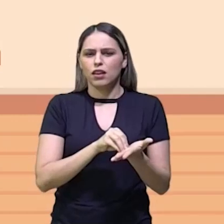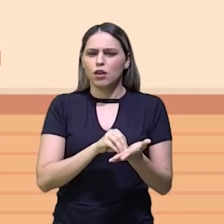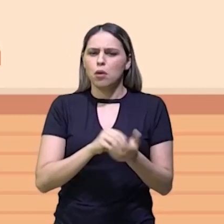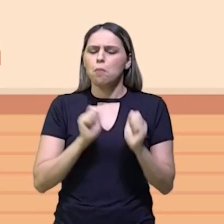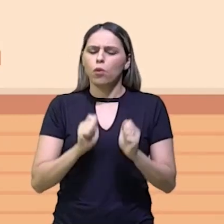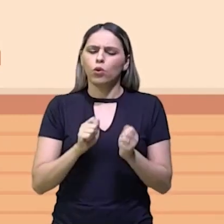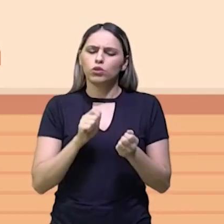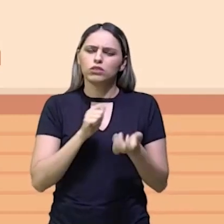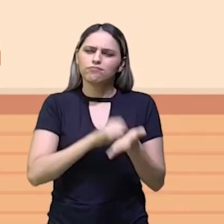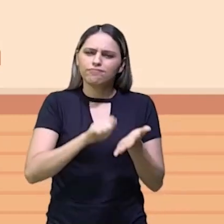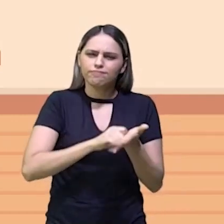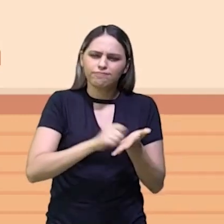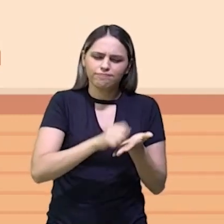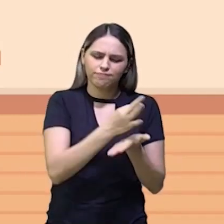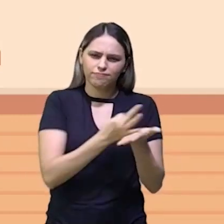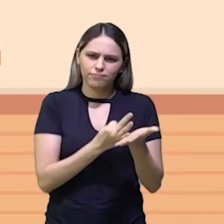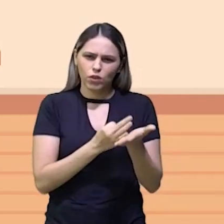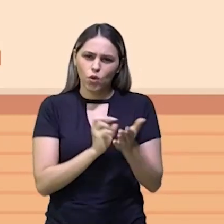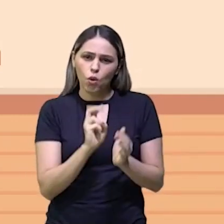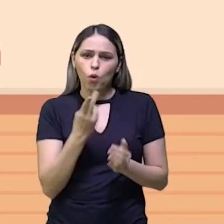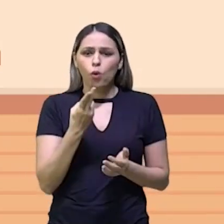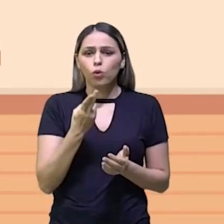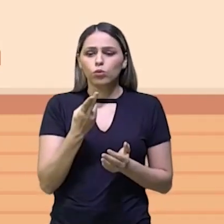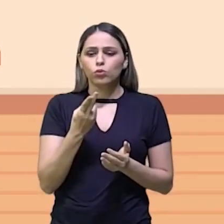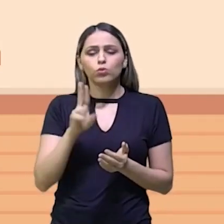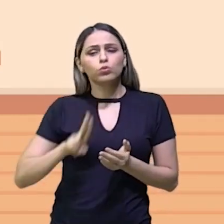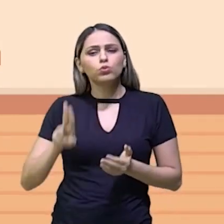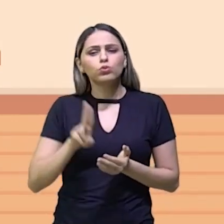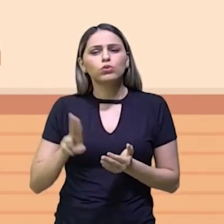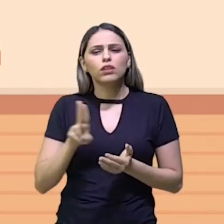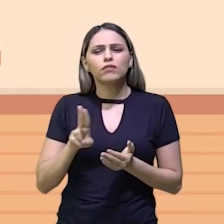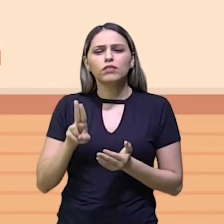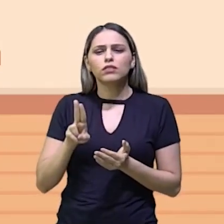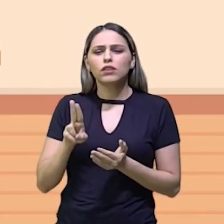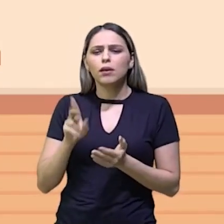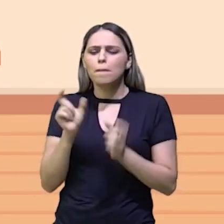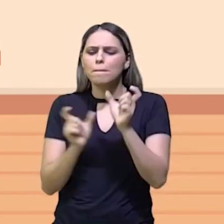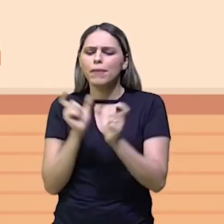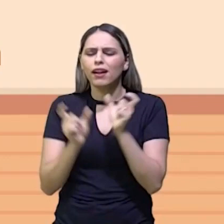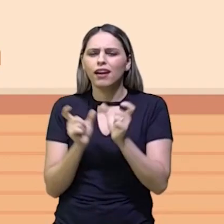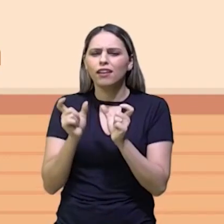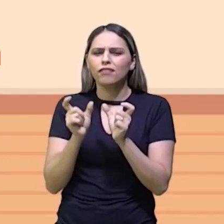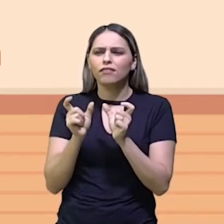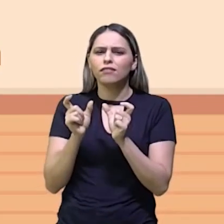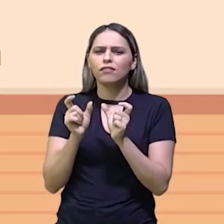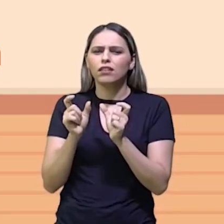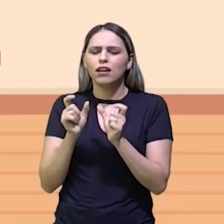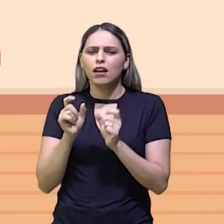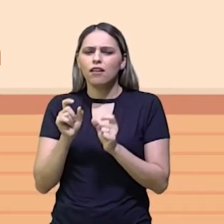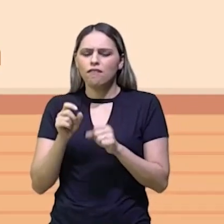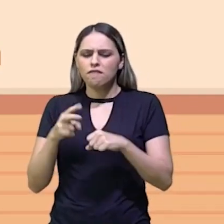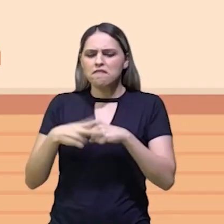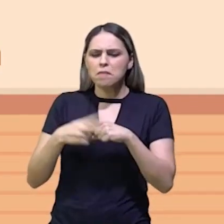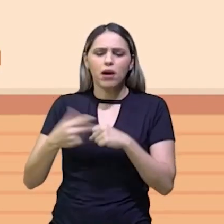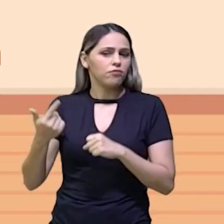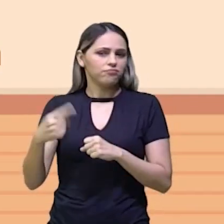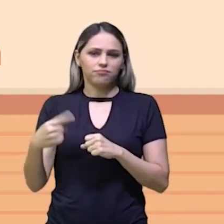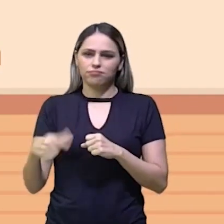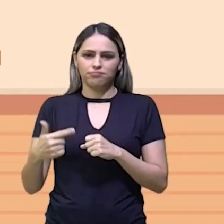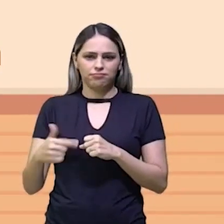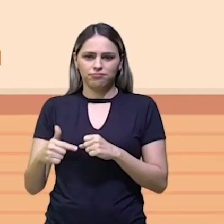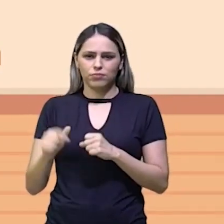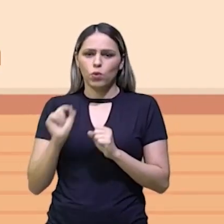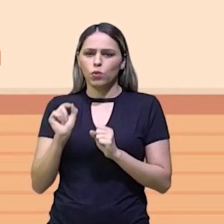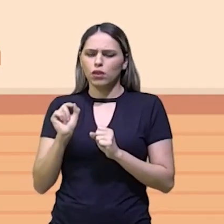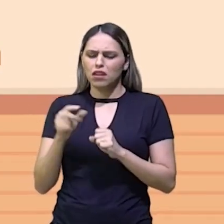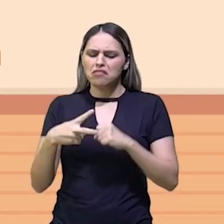das palavras, seja um texto através das palavras, dos textos não verbais. Quais são esses textos